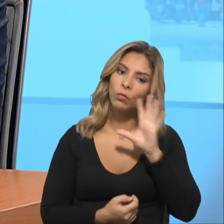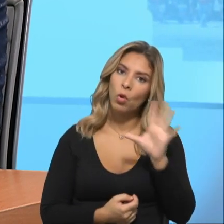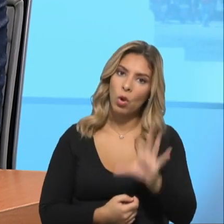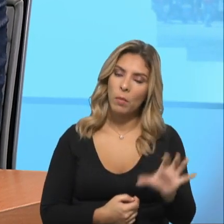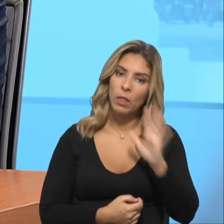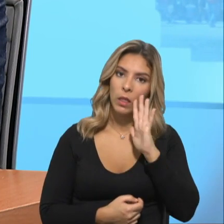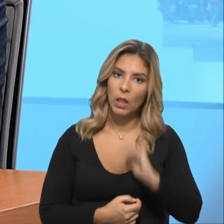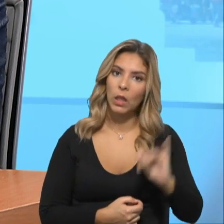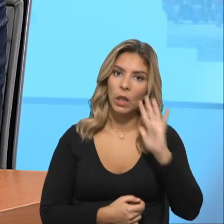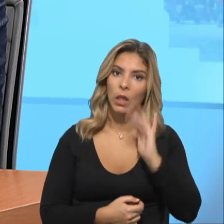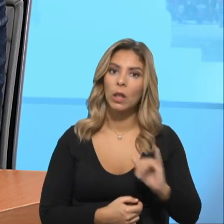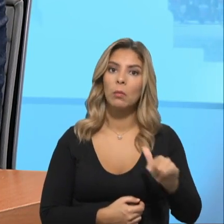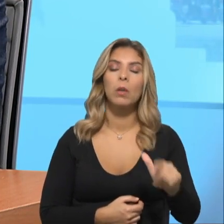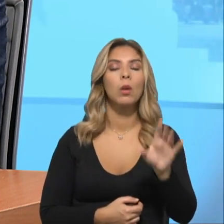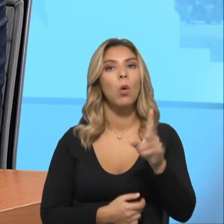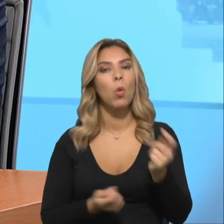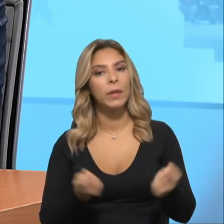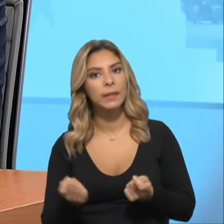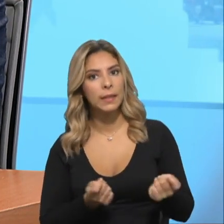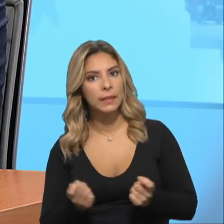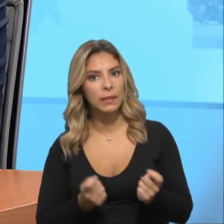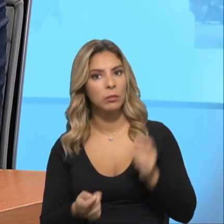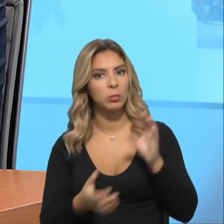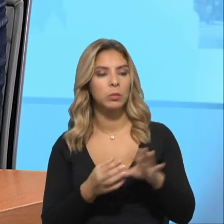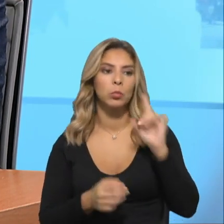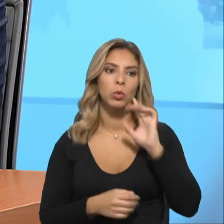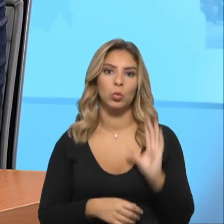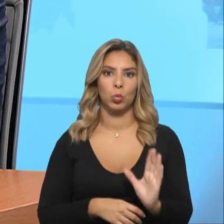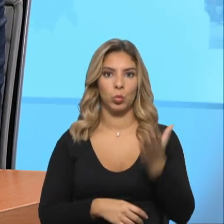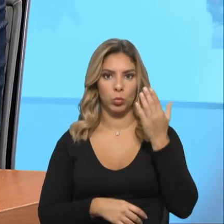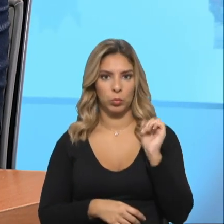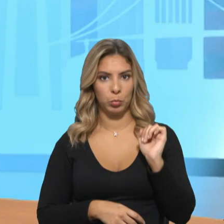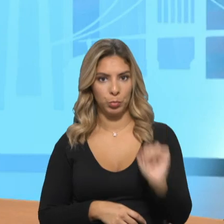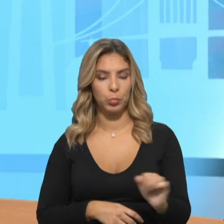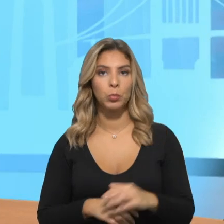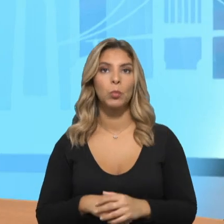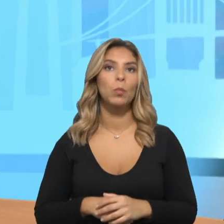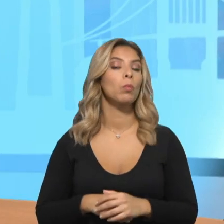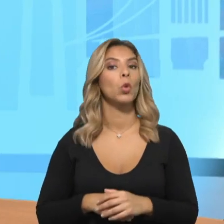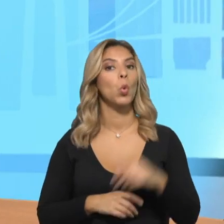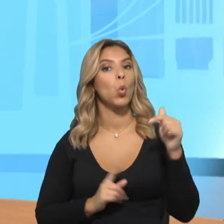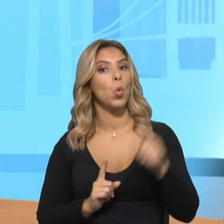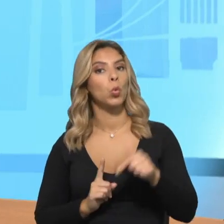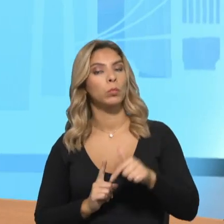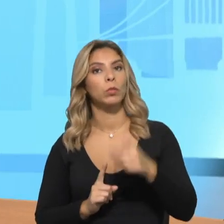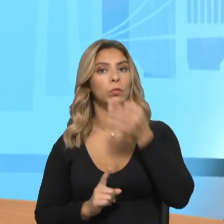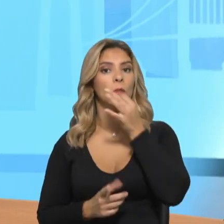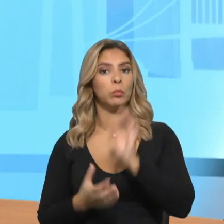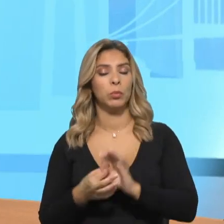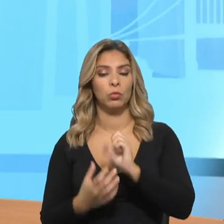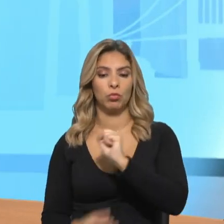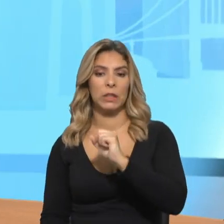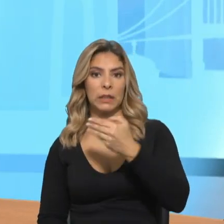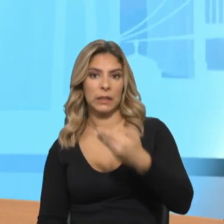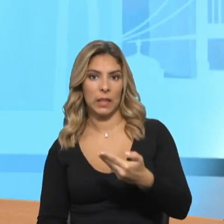de facto, uma organização essencial para muitos países. Entretanto, hoje ouvimos falar do G7, mais